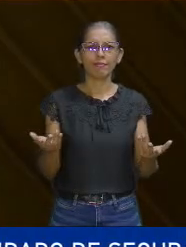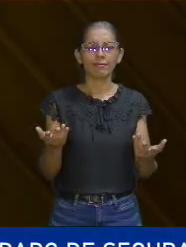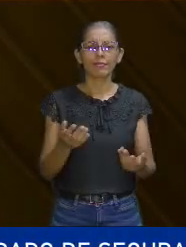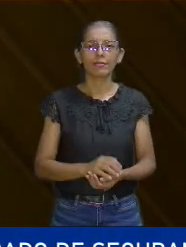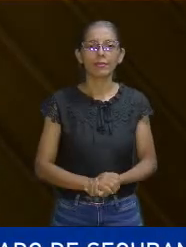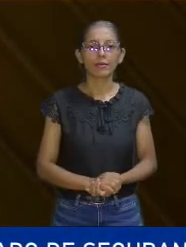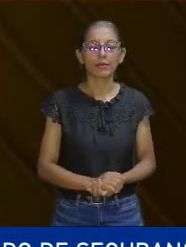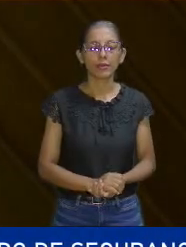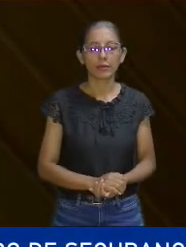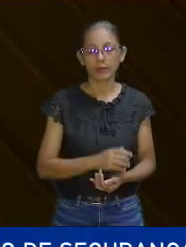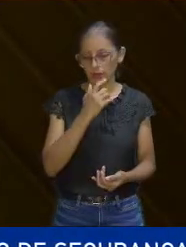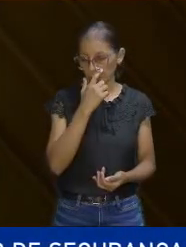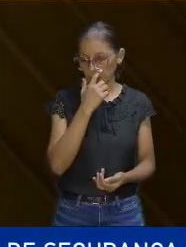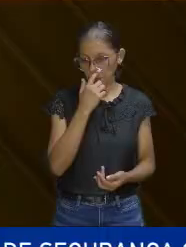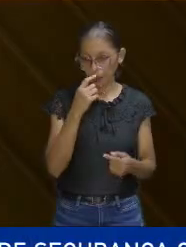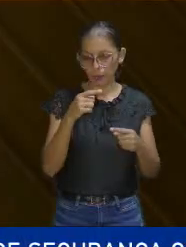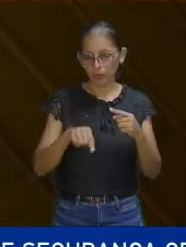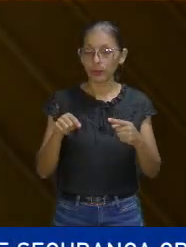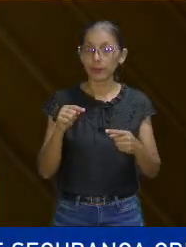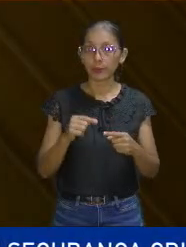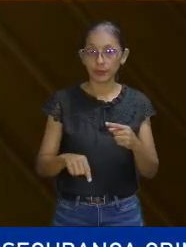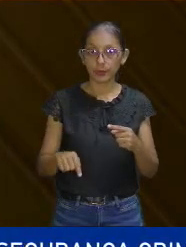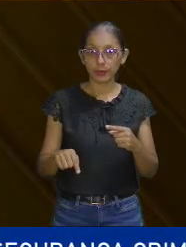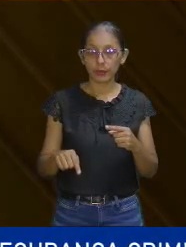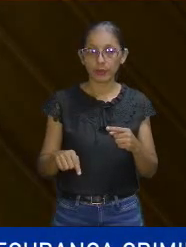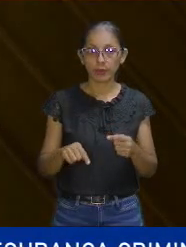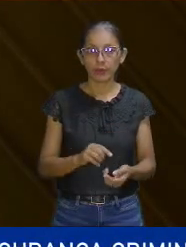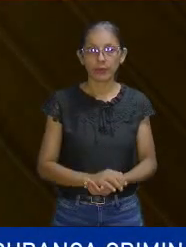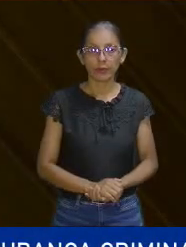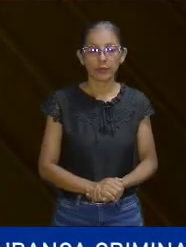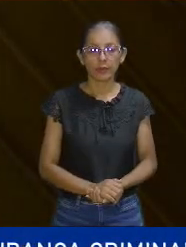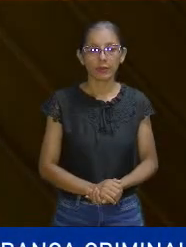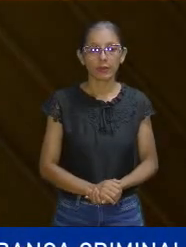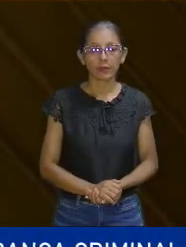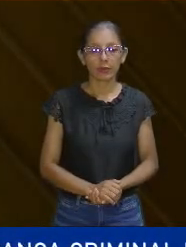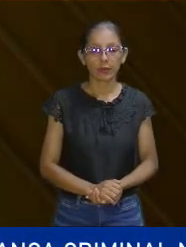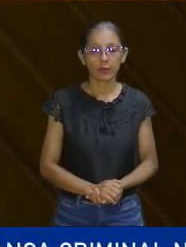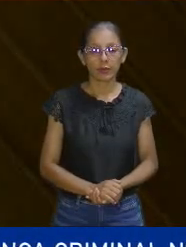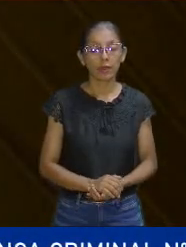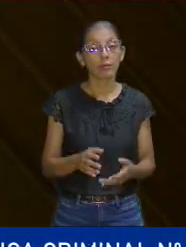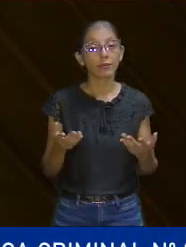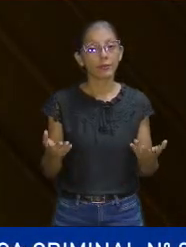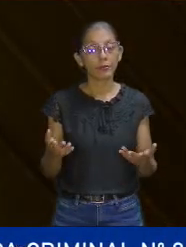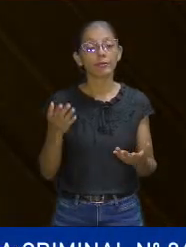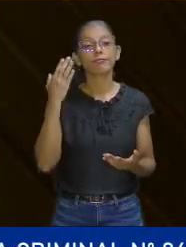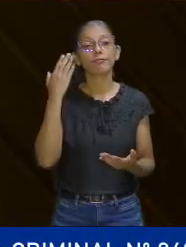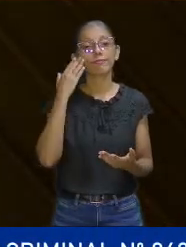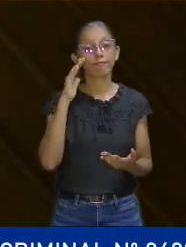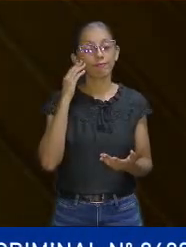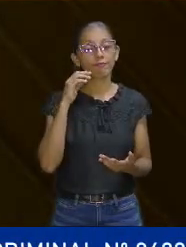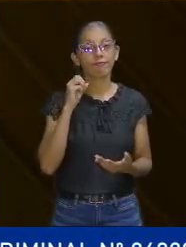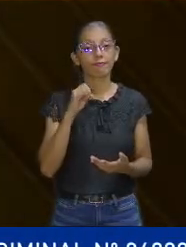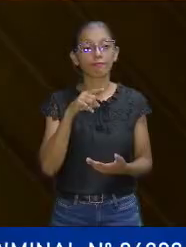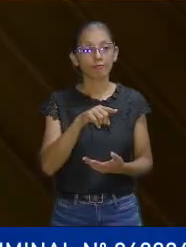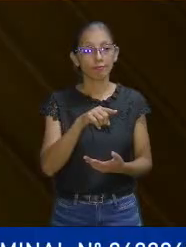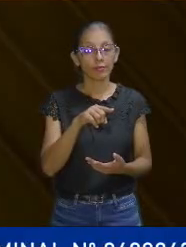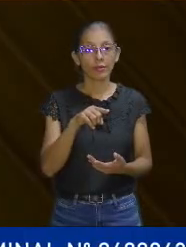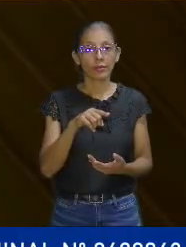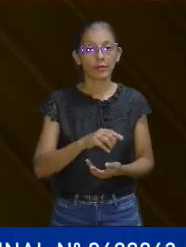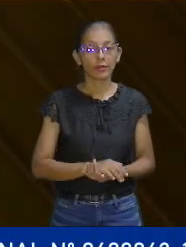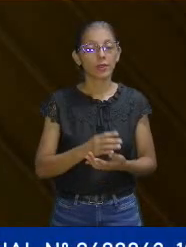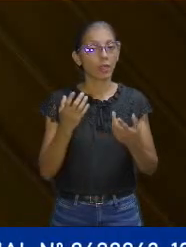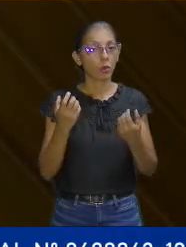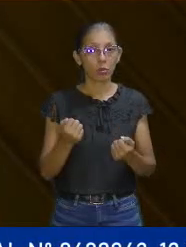óbice, né, no fornecimento. Então, o impetrante entende que essa negativa ela viola a sua